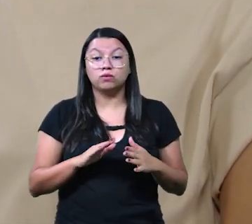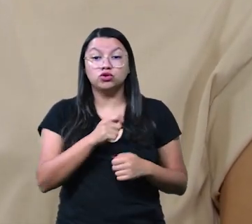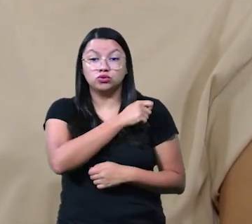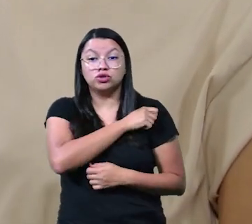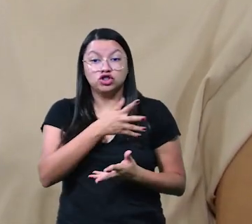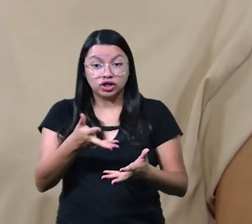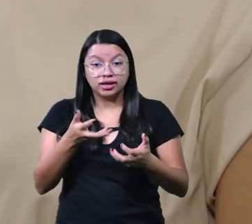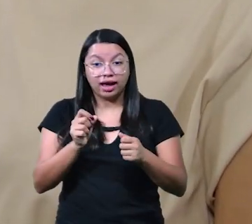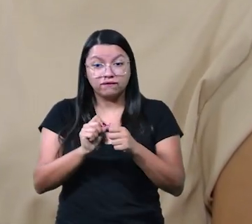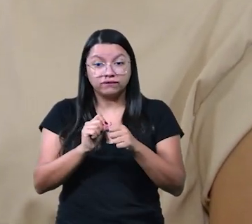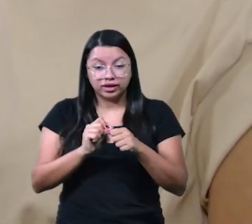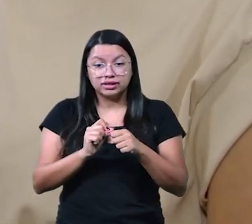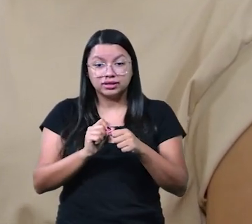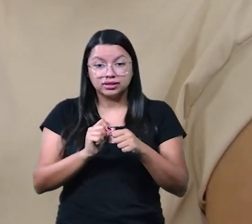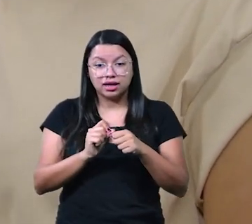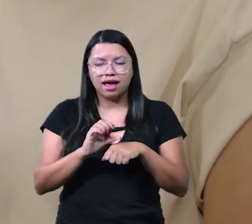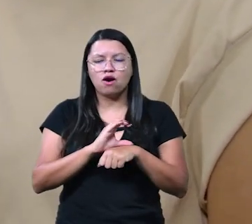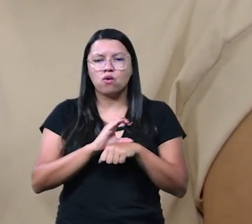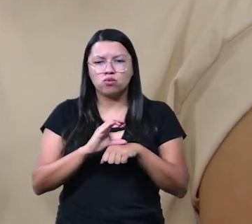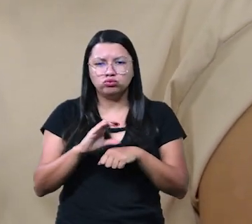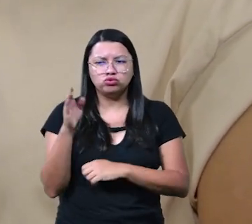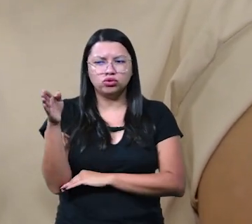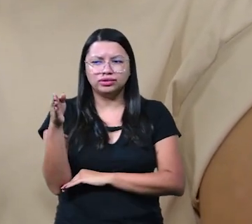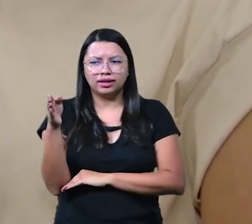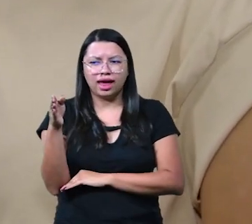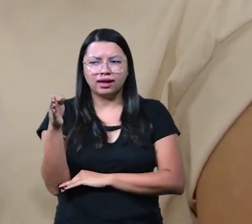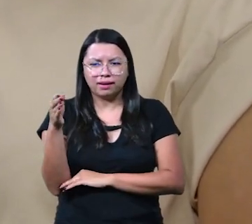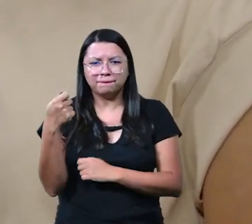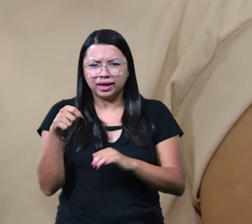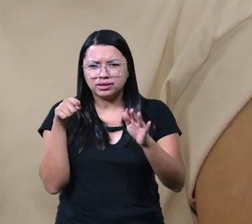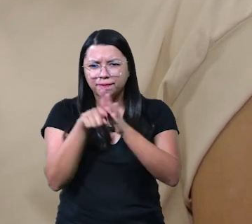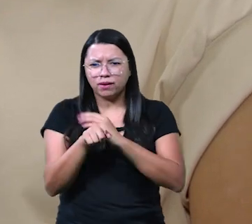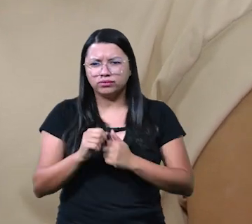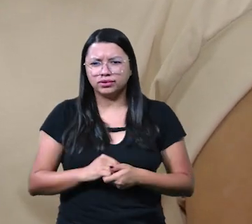eu gosto de gente, né? Eu gosto de trabalhar com